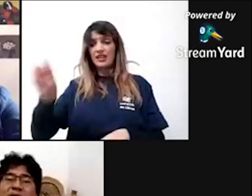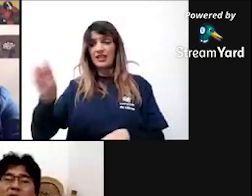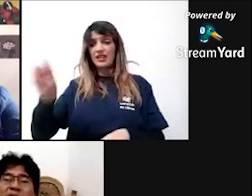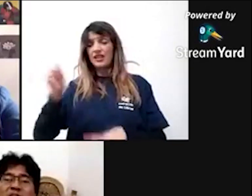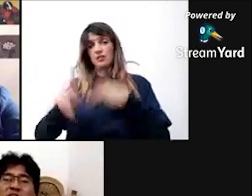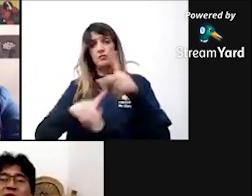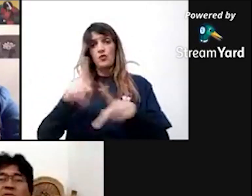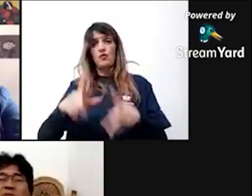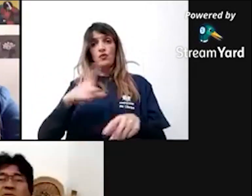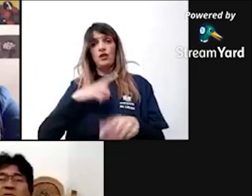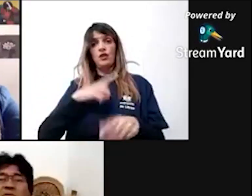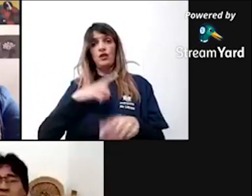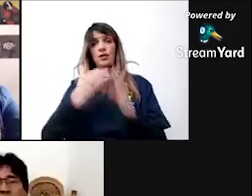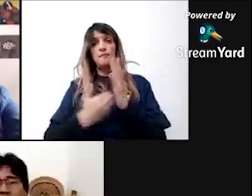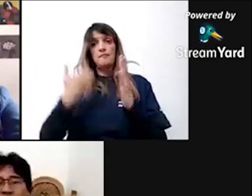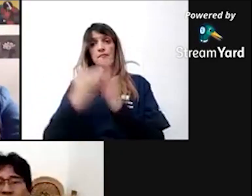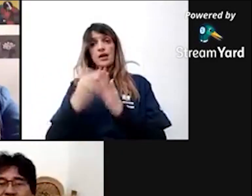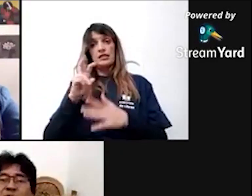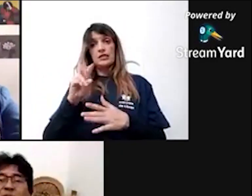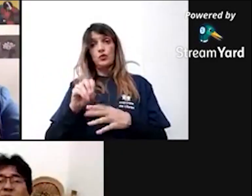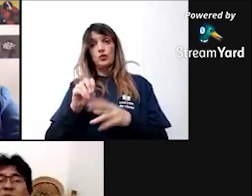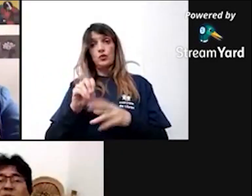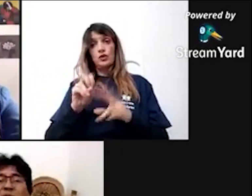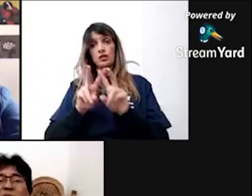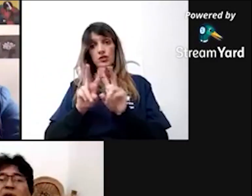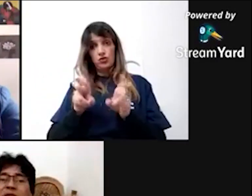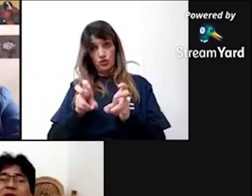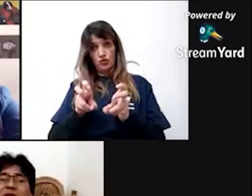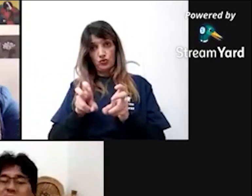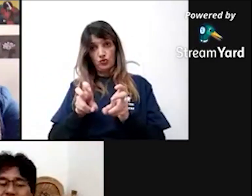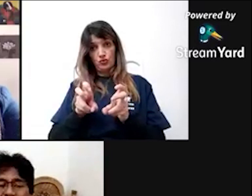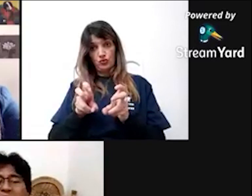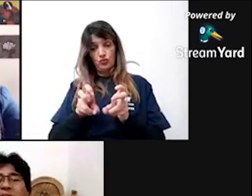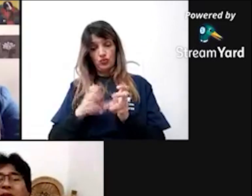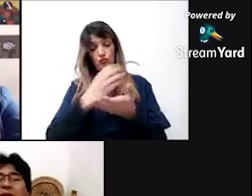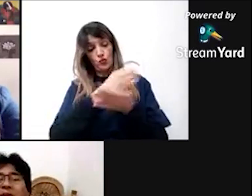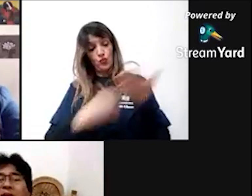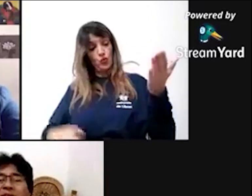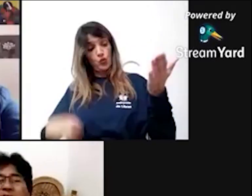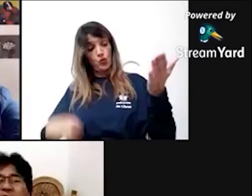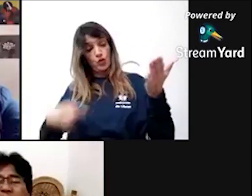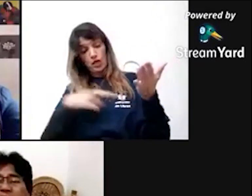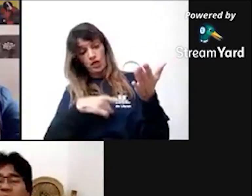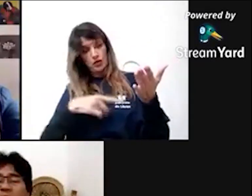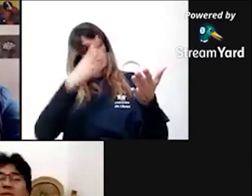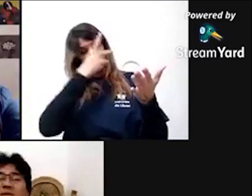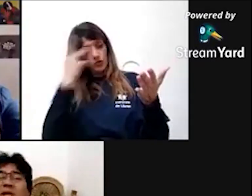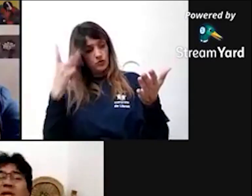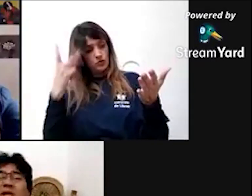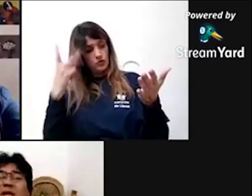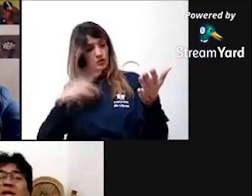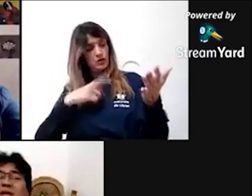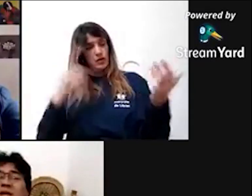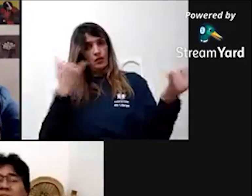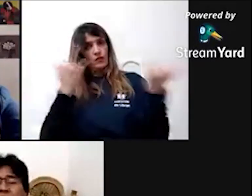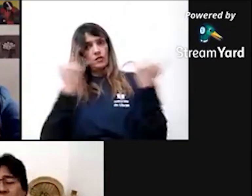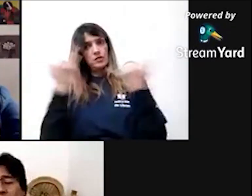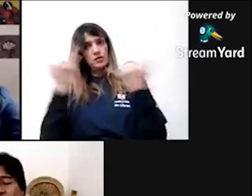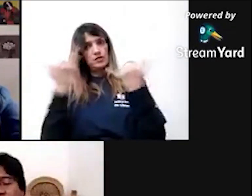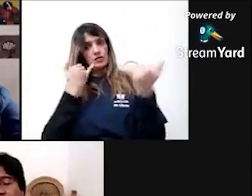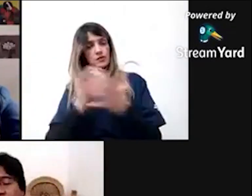mais de 50 títulos dentro do currículo para as pessoas para terem acesso a essas informações.